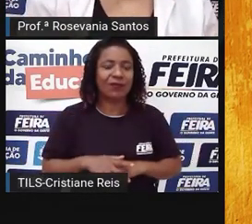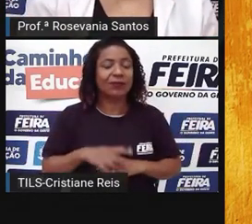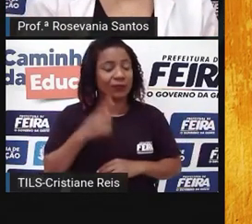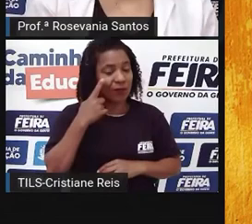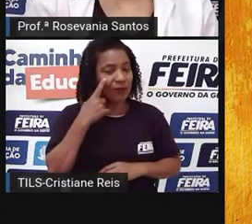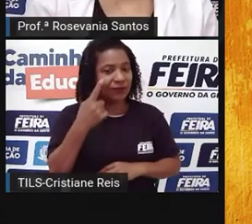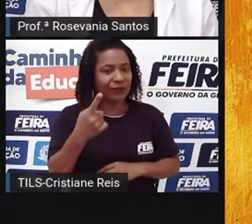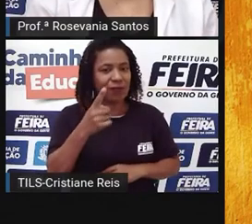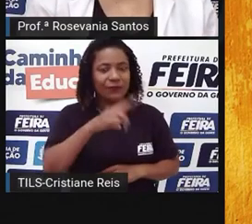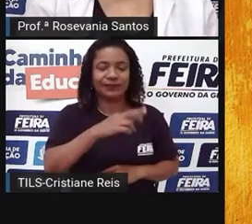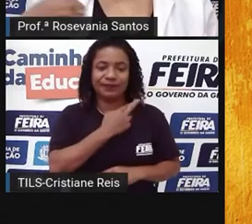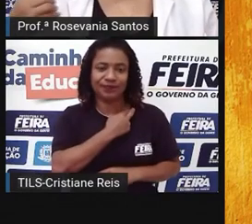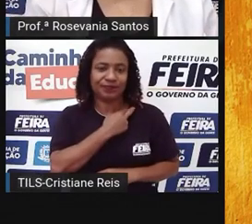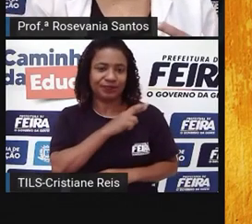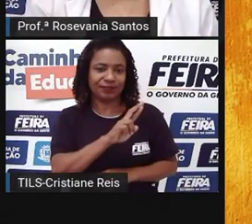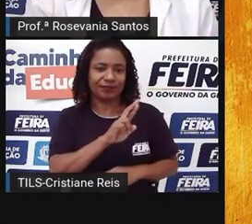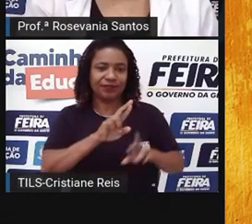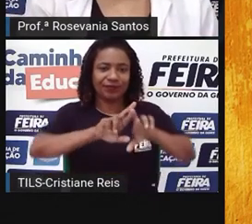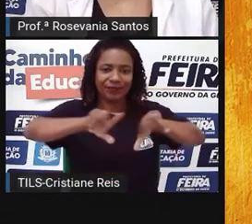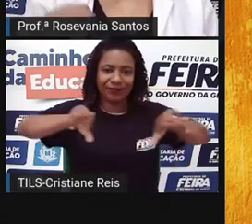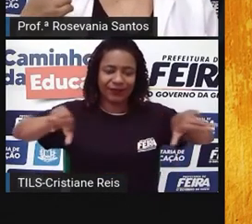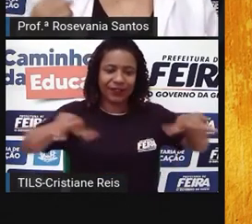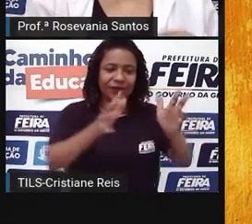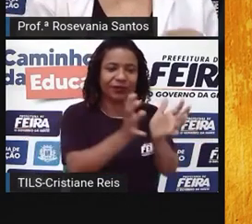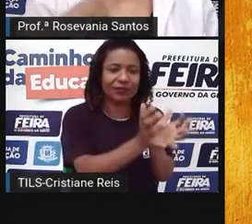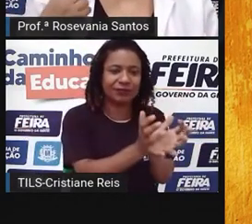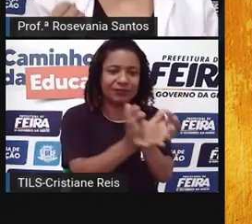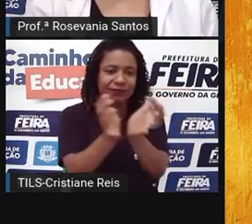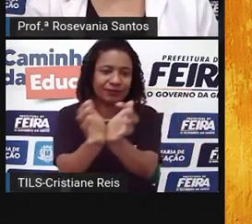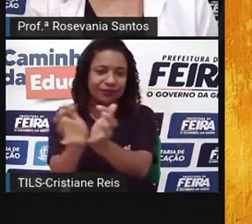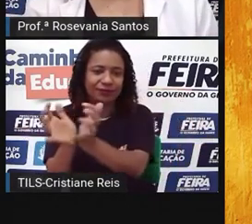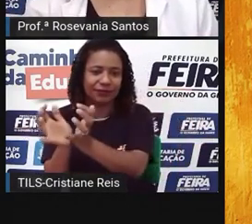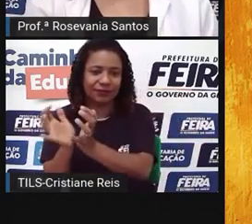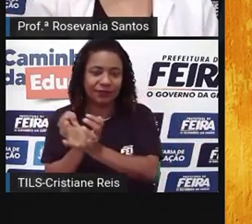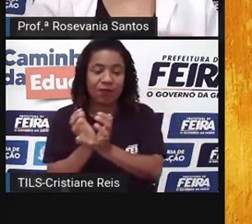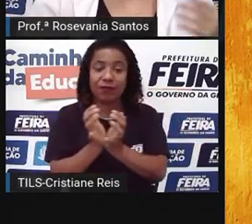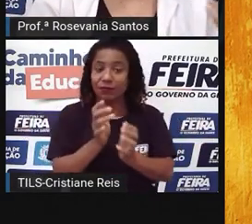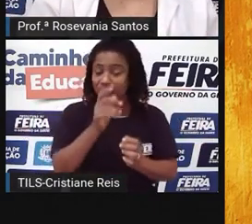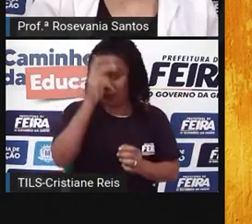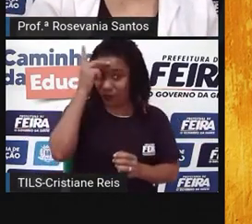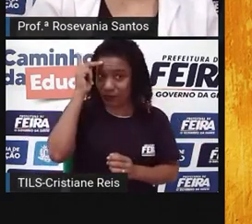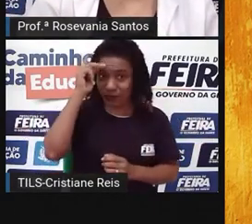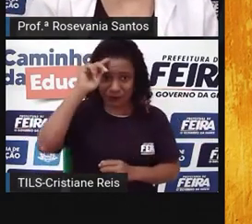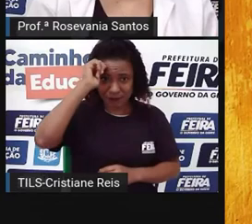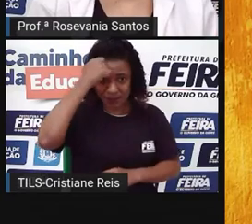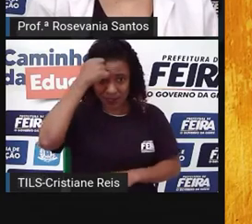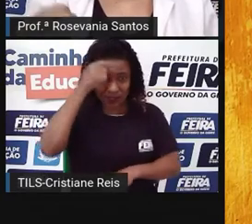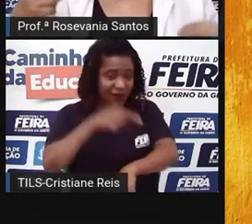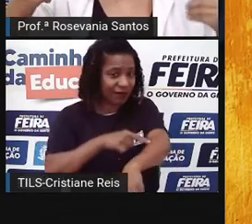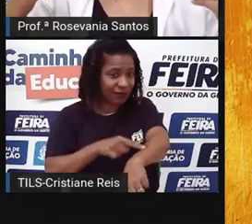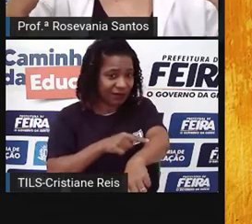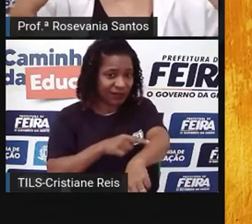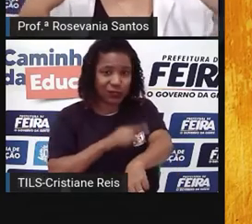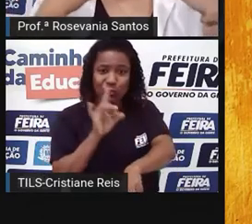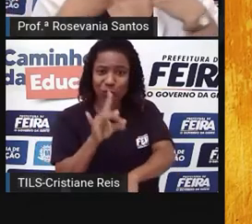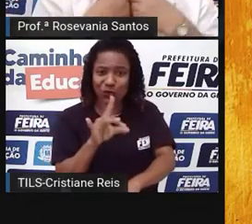já percebe que tem essa diferença. Tem os povos também, que a gente acha que só tem povos negros, mas tem também os povos